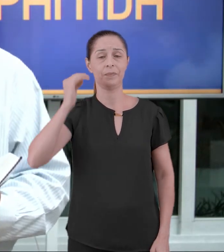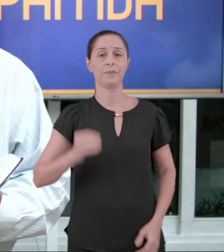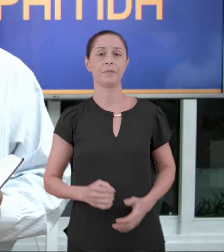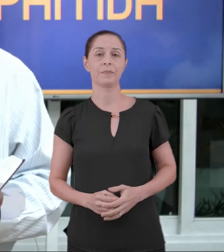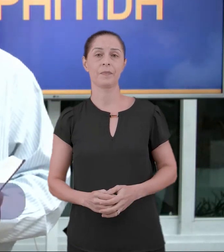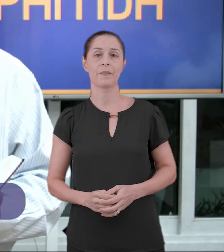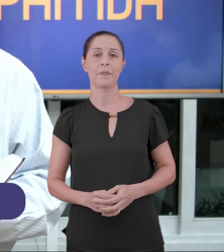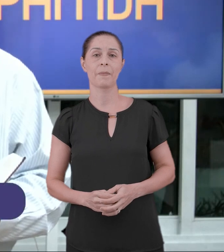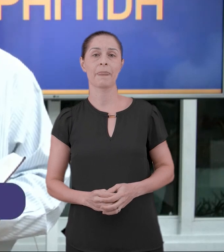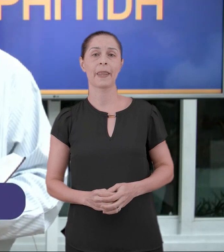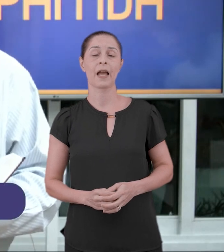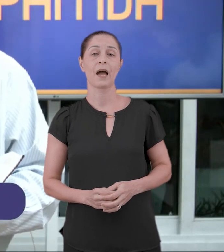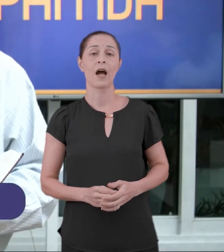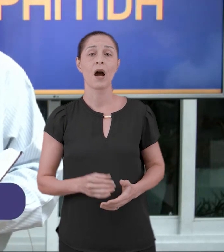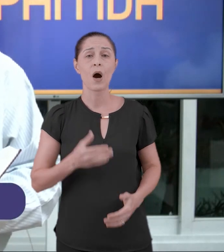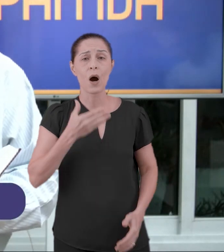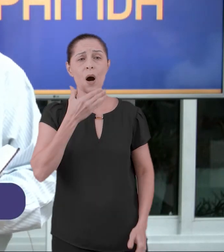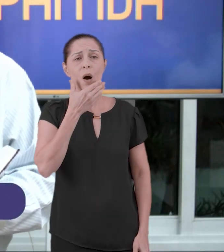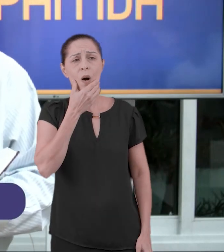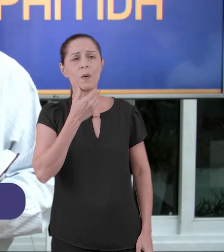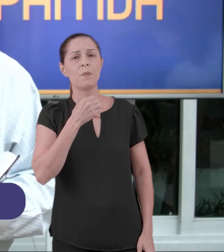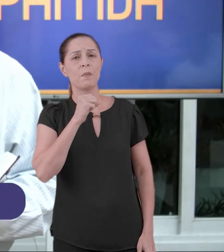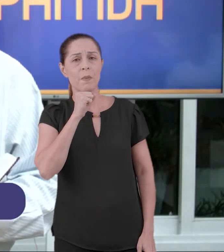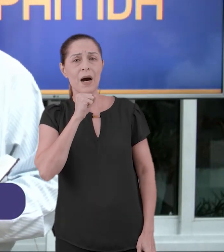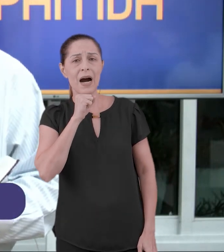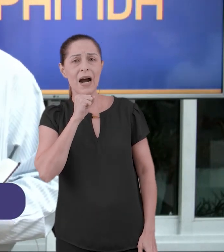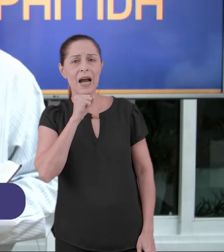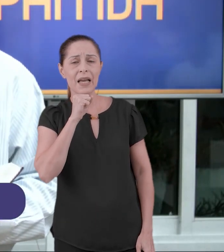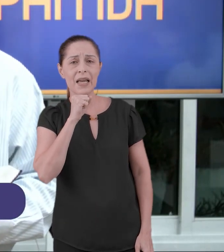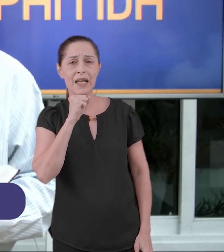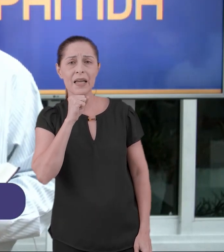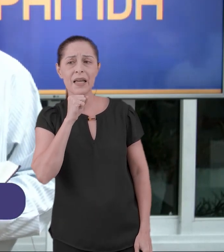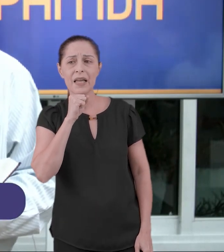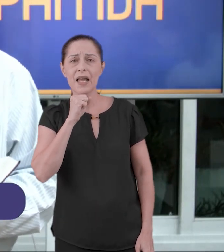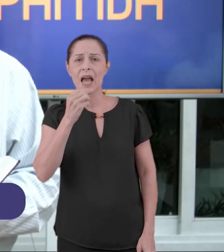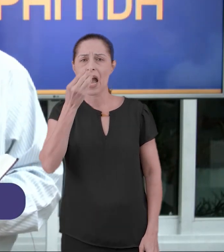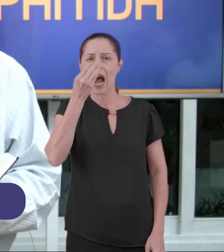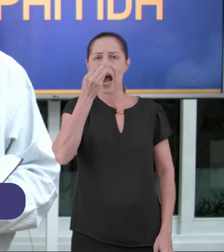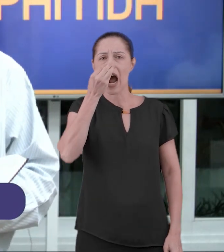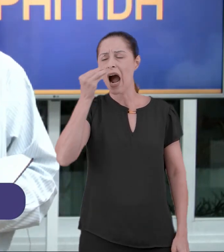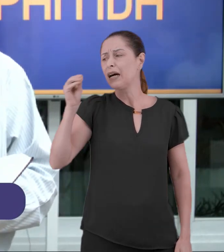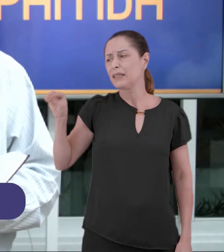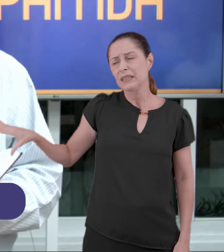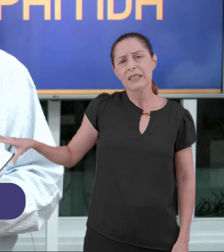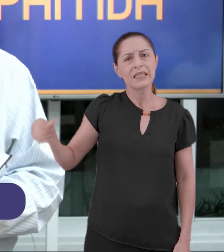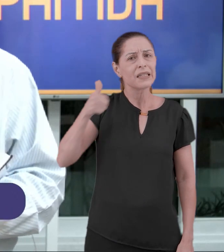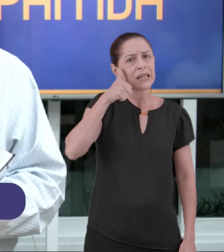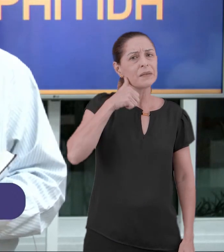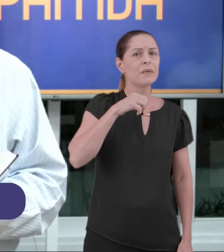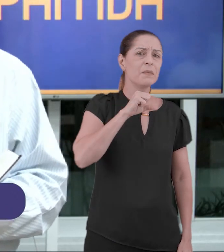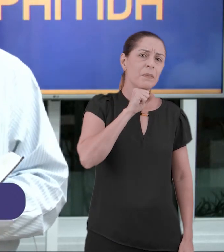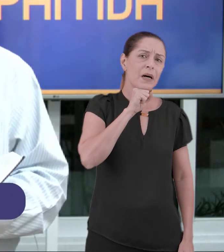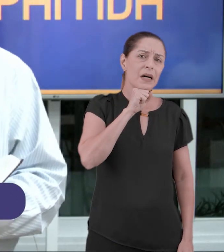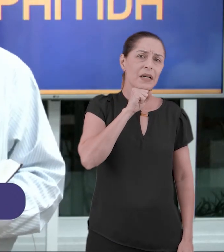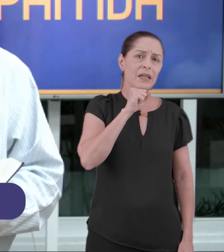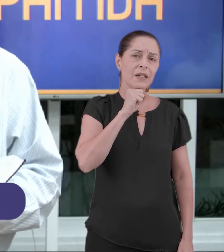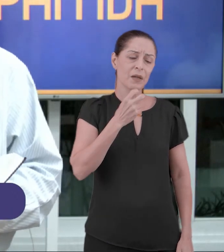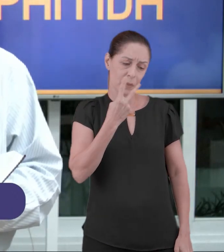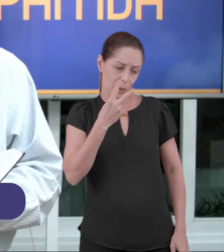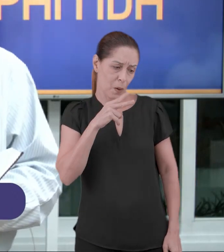Algumas mães, elas chegam a ser até abandonadas pelos seus maridos